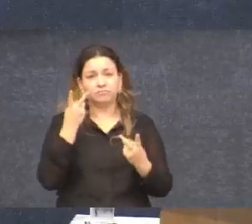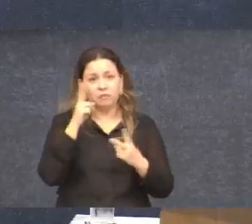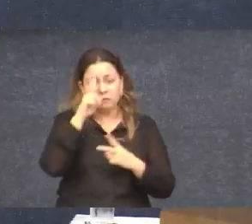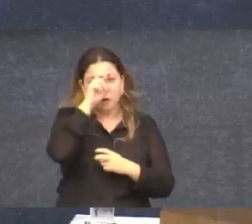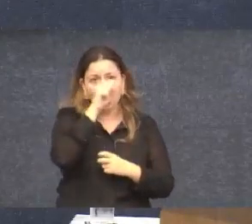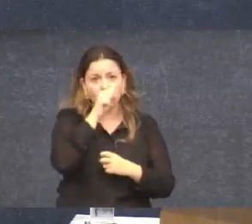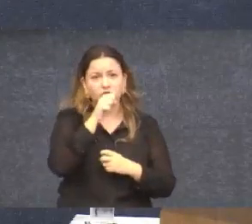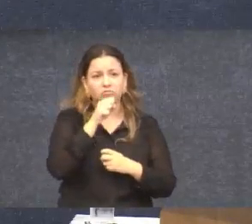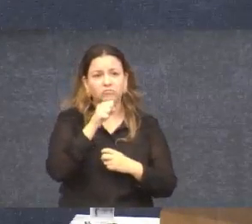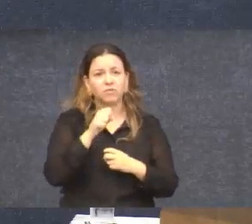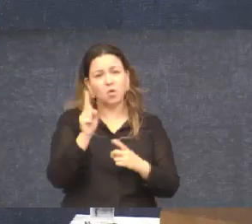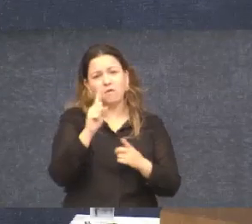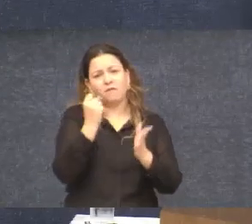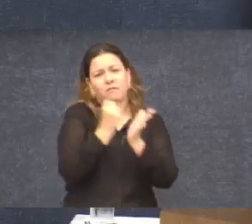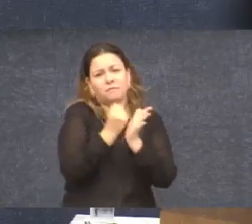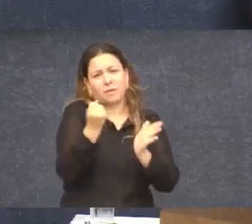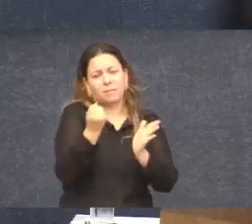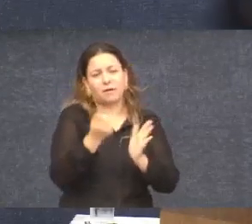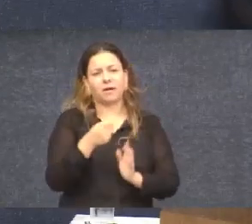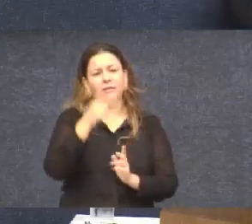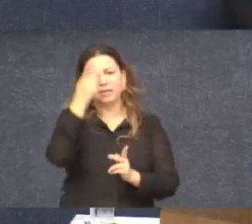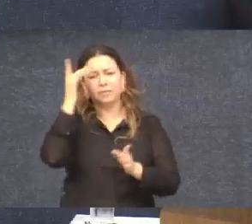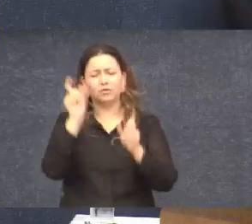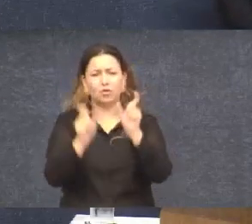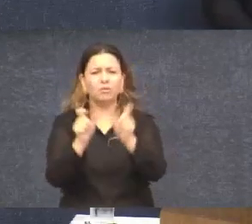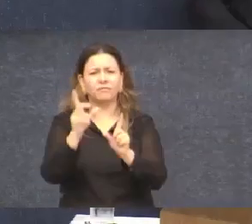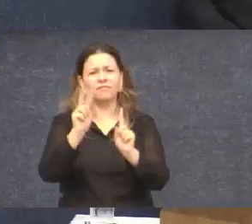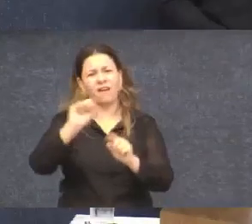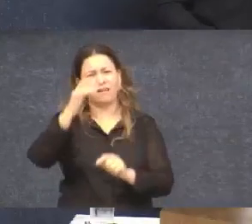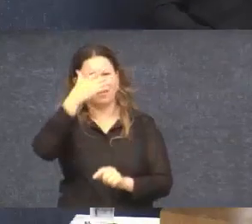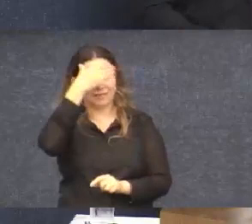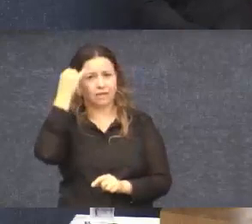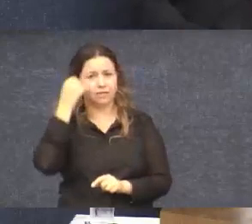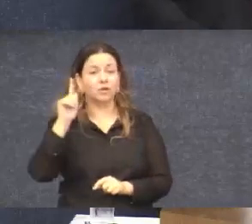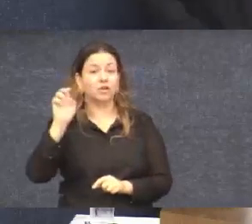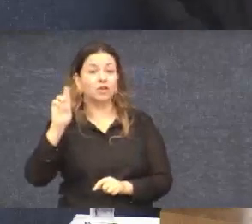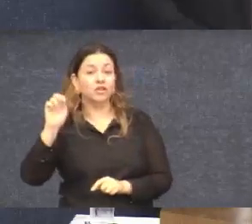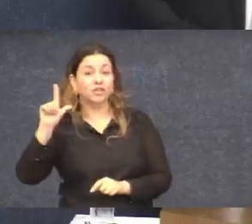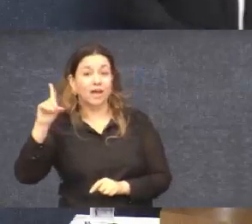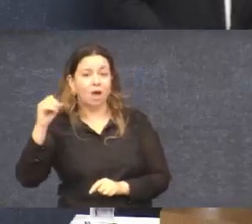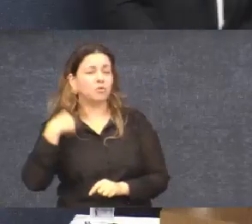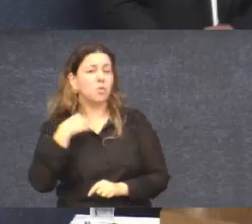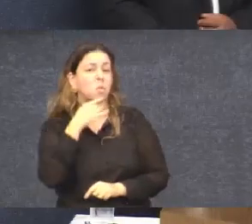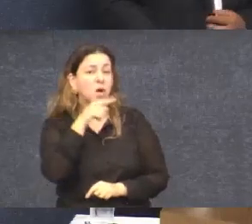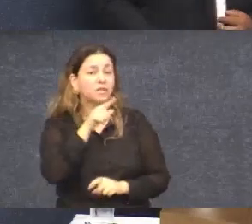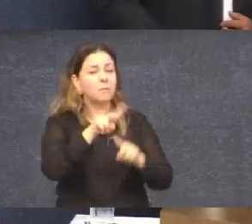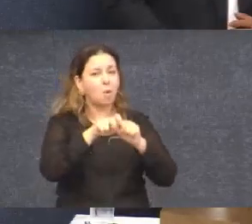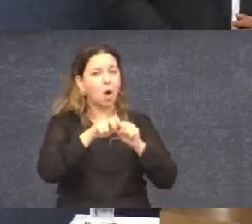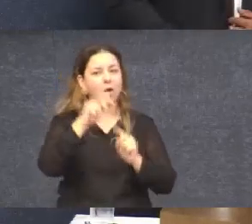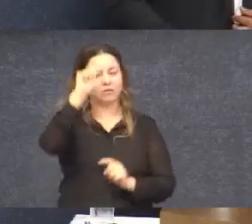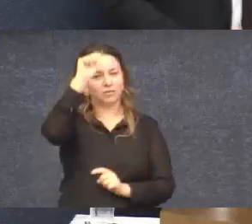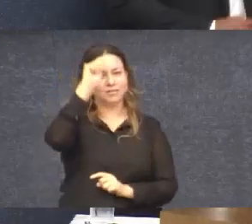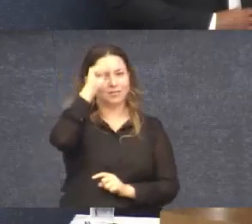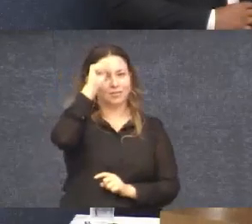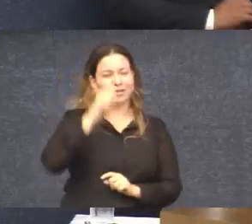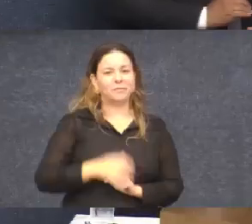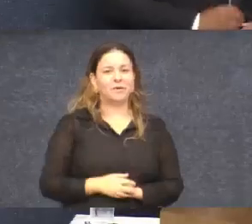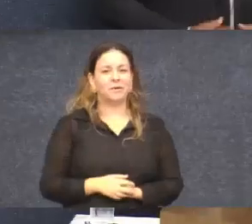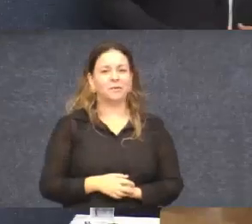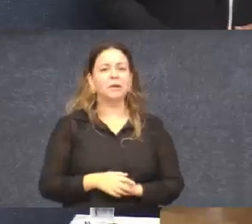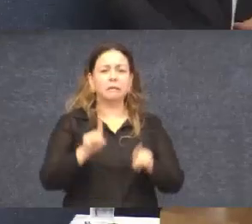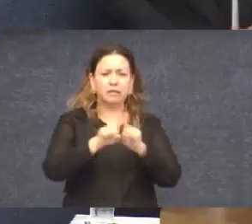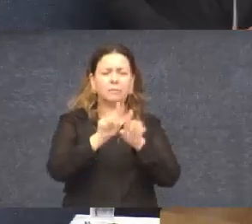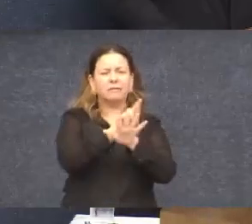vai ficar, não vai marcar. O povo vai esquecer. O Geraldo Félix, o pessoal conhecia pelo chapéu, mas